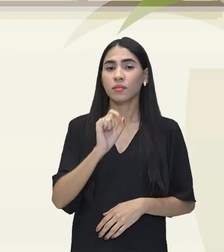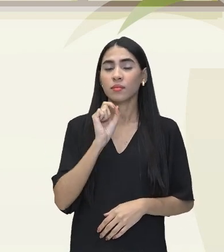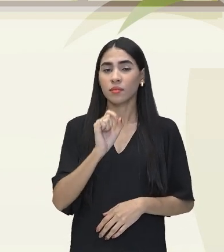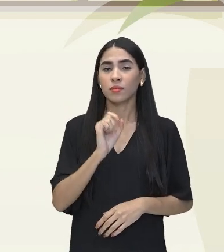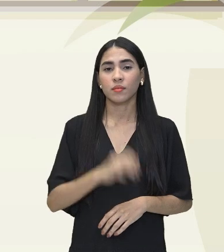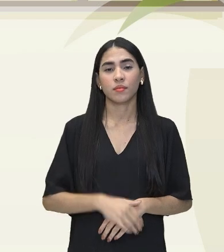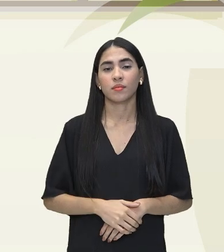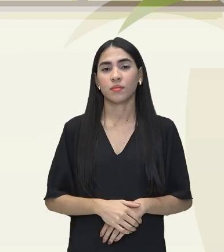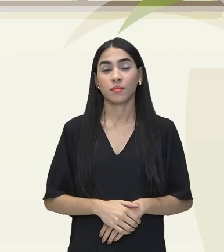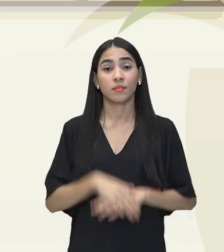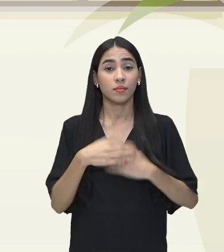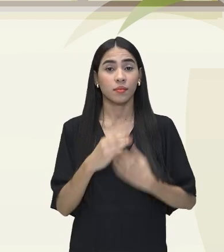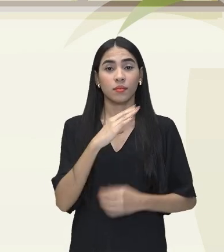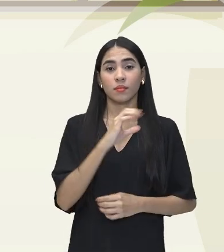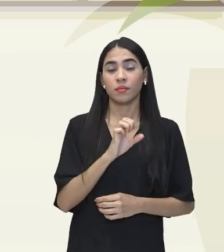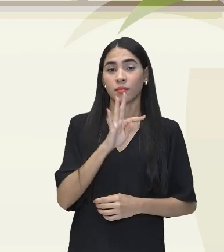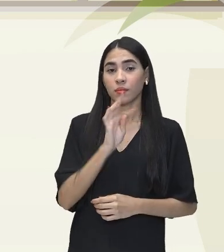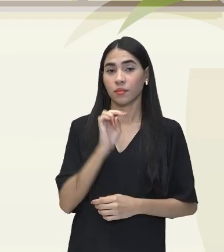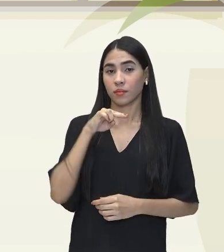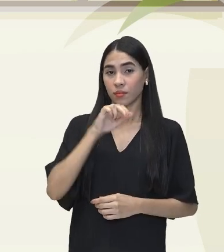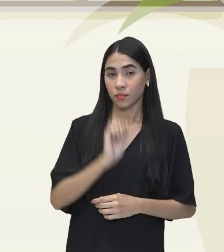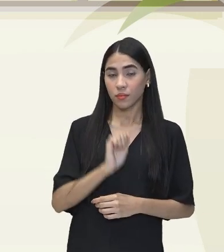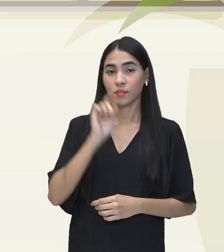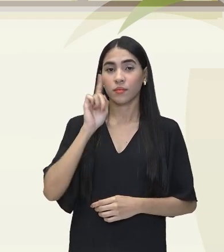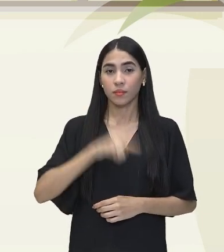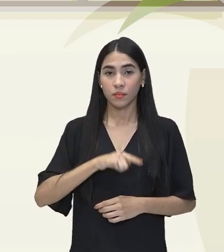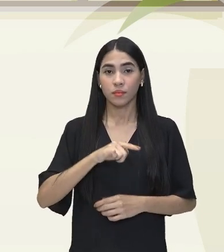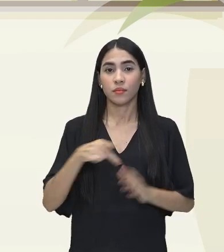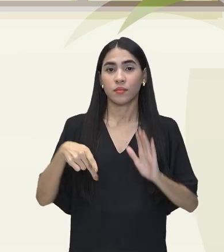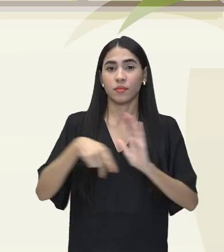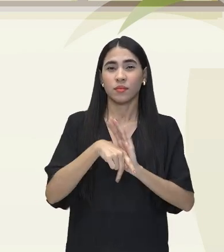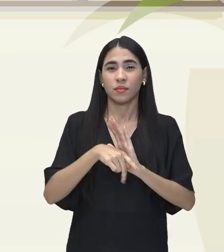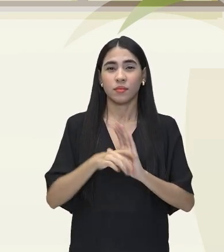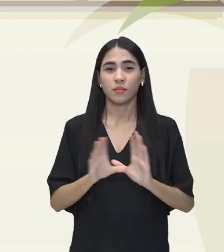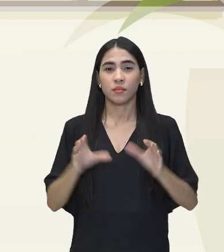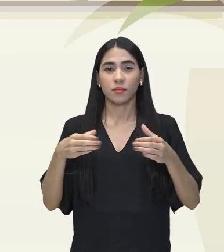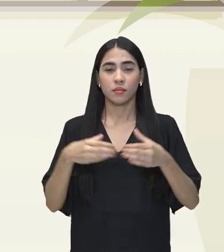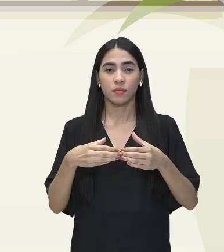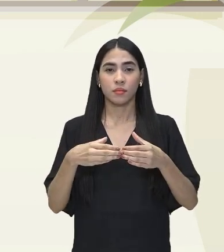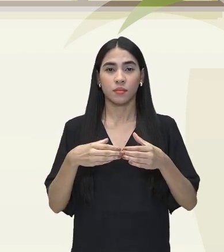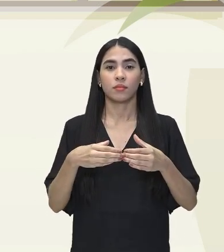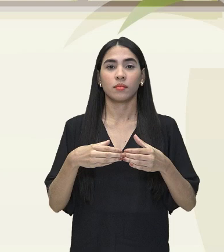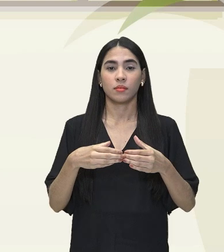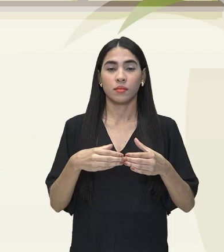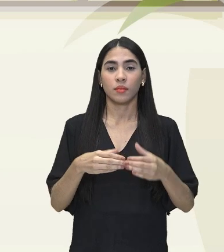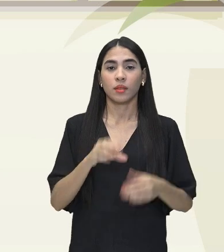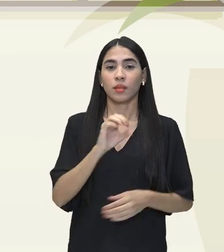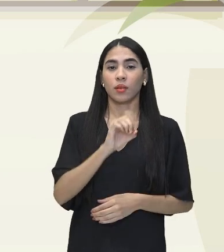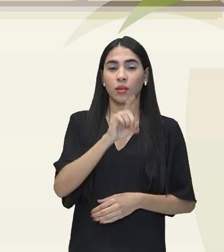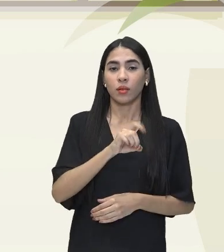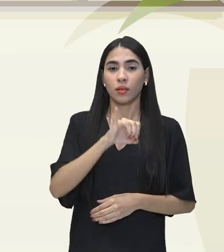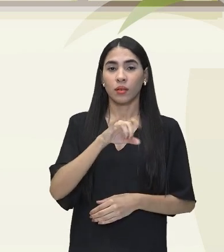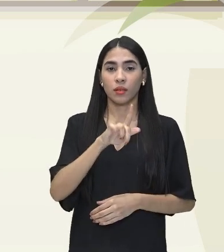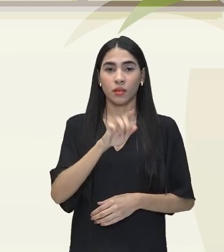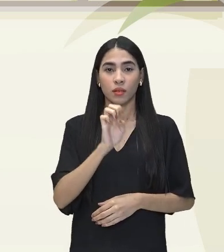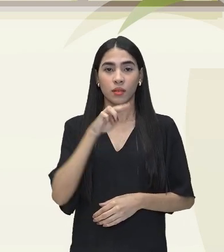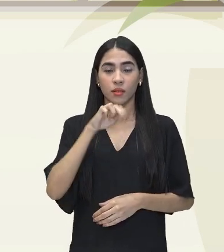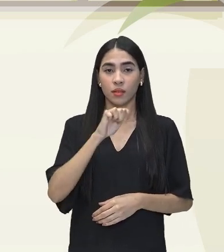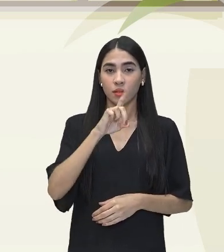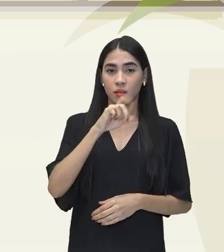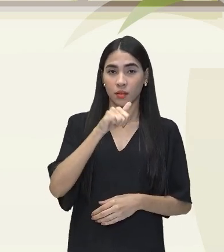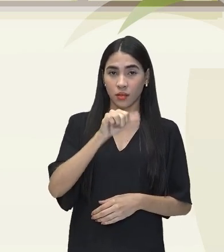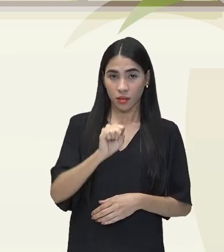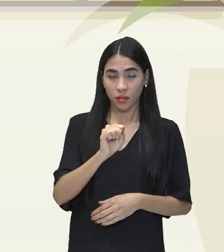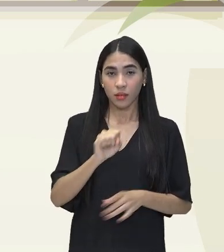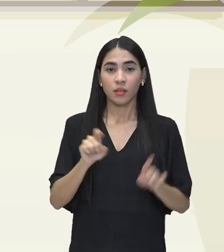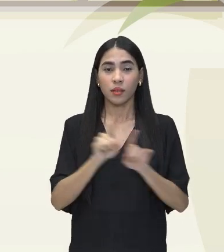cetona? A cetona, ela pertence às funções oxigenada e ela